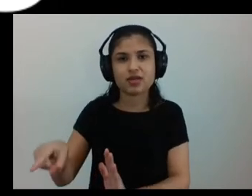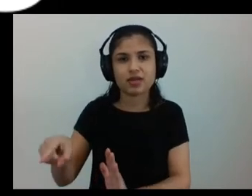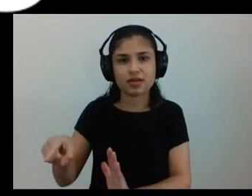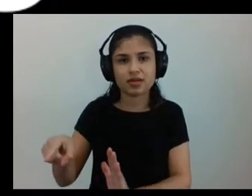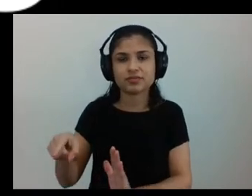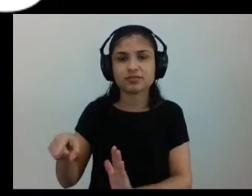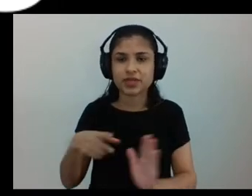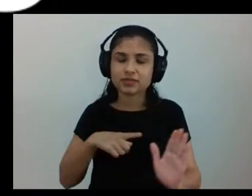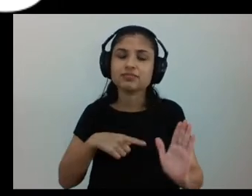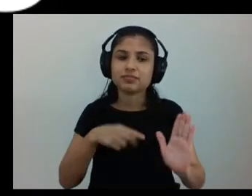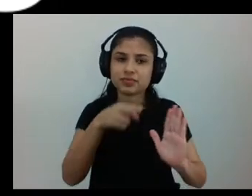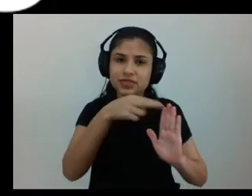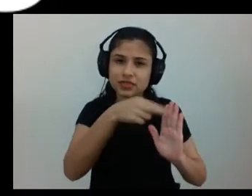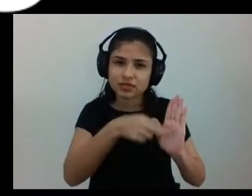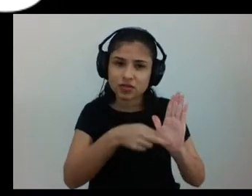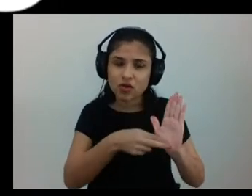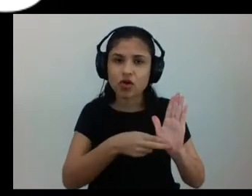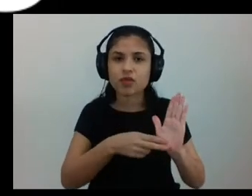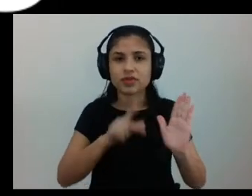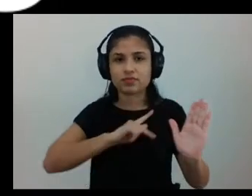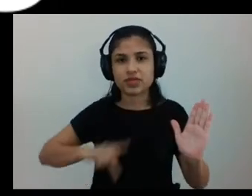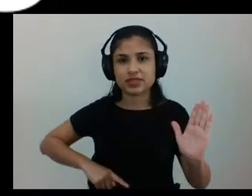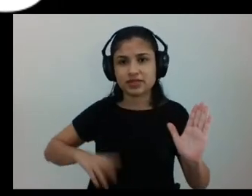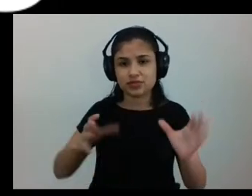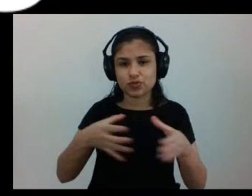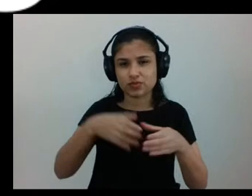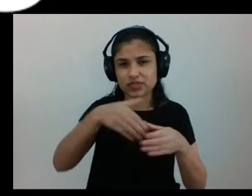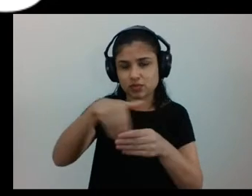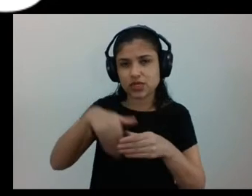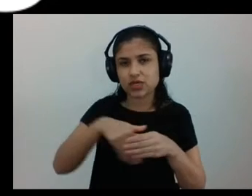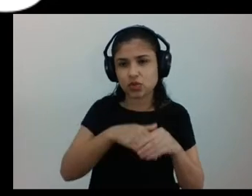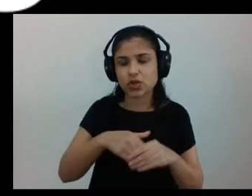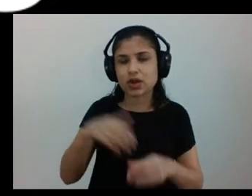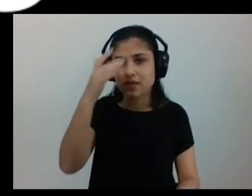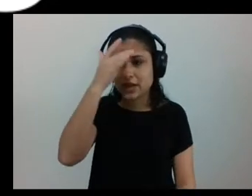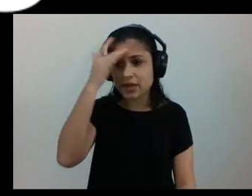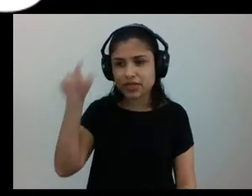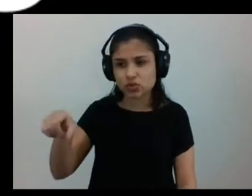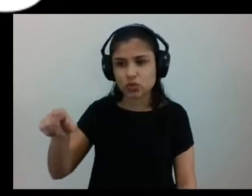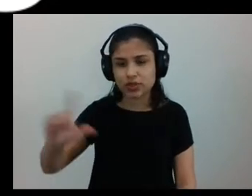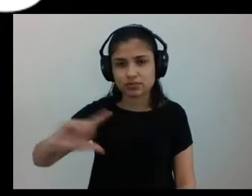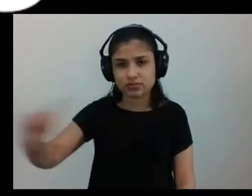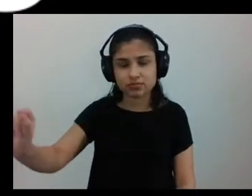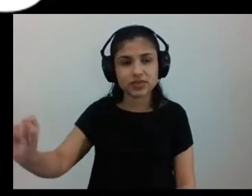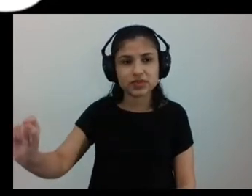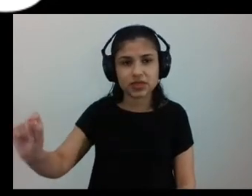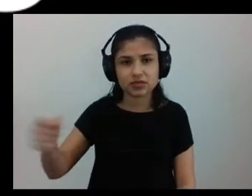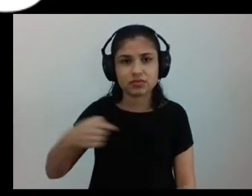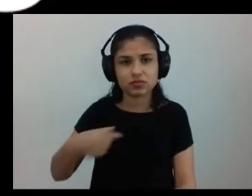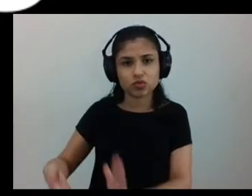prerrogativas do presidente da comissão eleitoral. A pessoa está saindo agora.